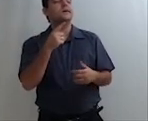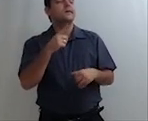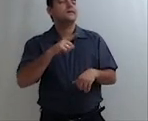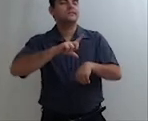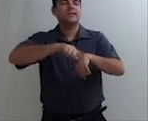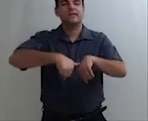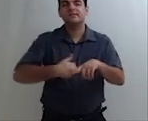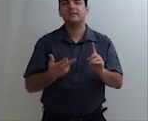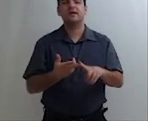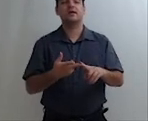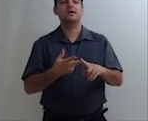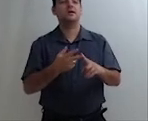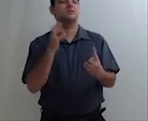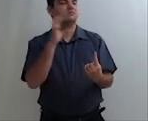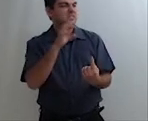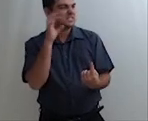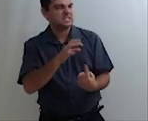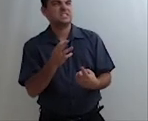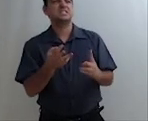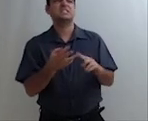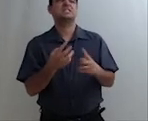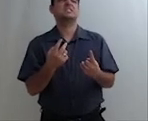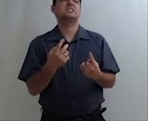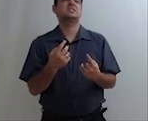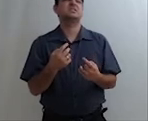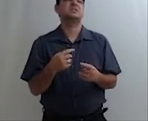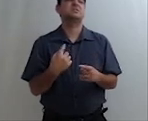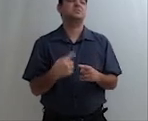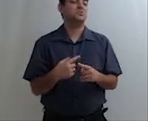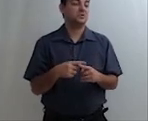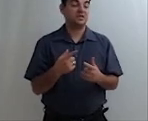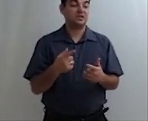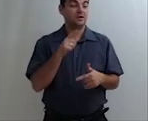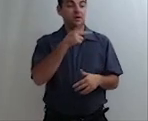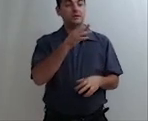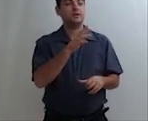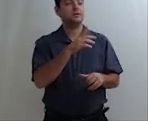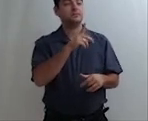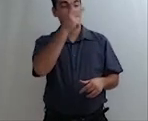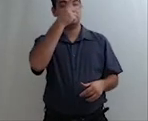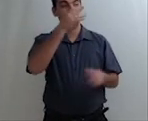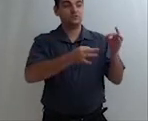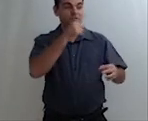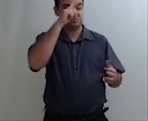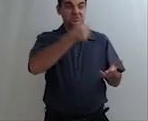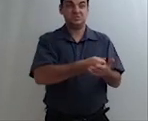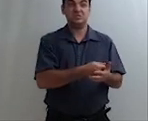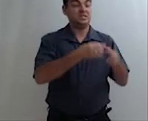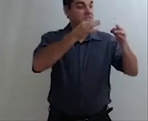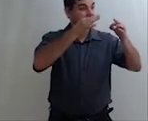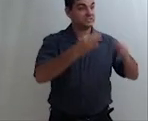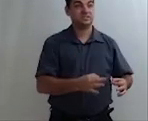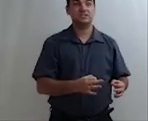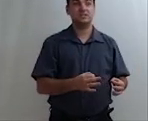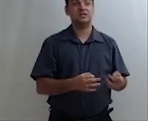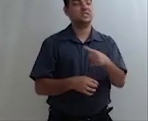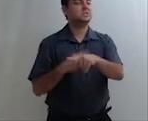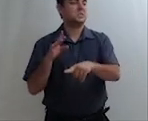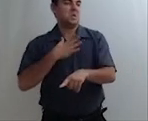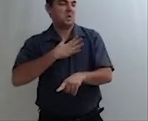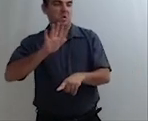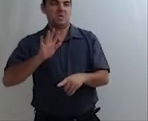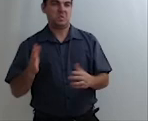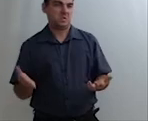julgado a já vista que a decisão embargada não foi omissa ou contraditória send certo que o Mero inconformismo da parte com o resultado do julgamento